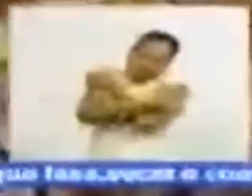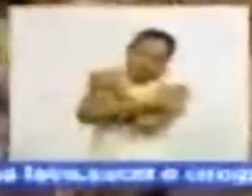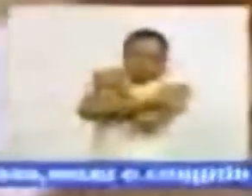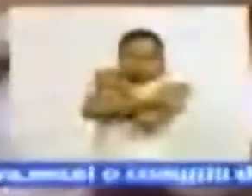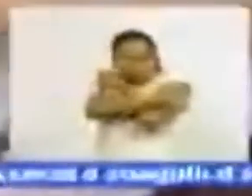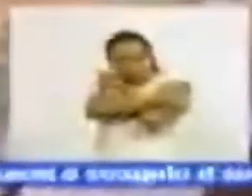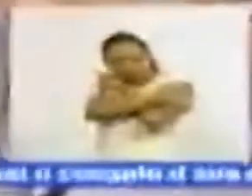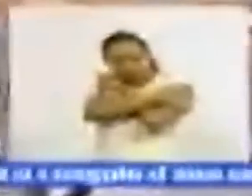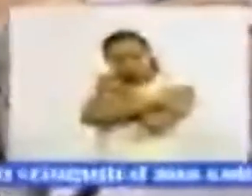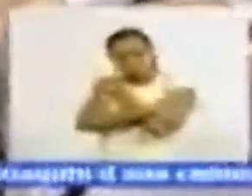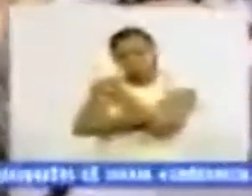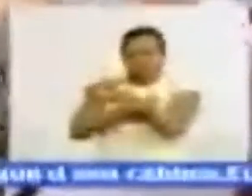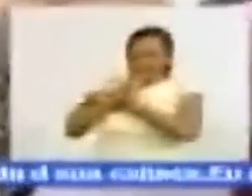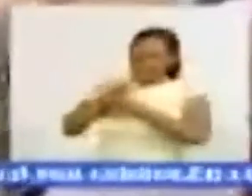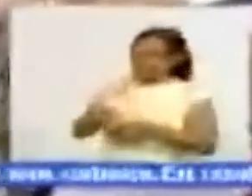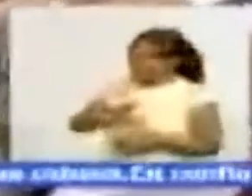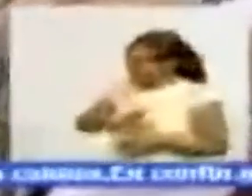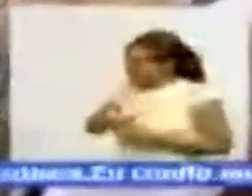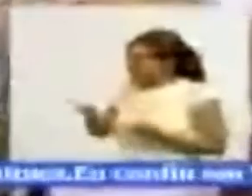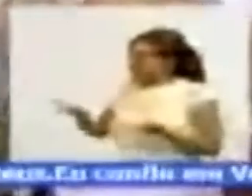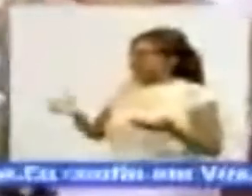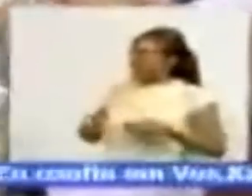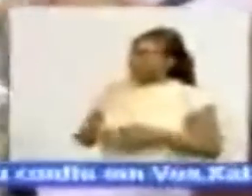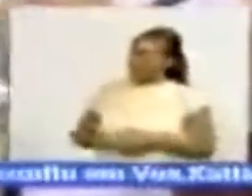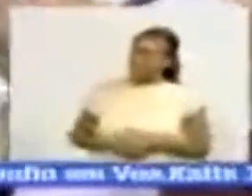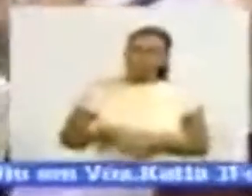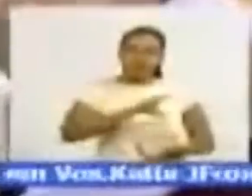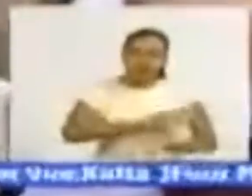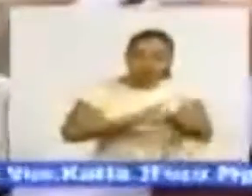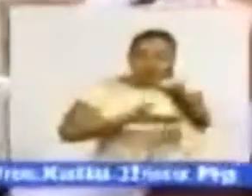pessoa. E diga para ela assim: coragem, minha querida.